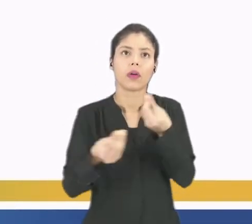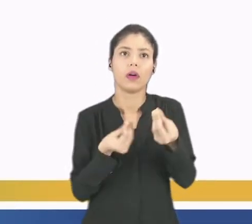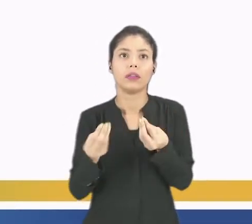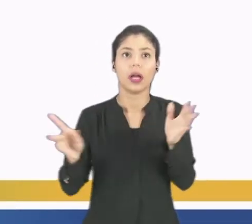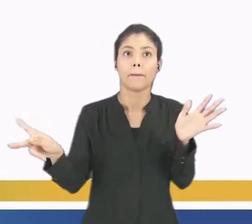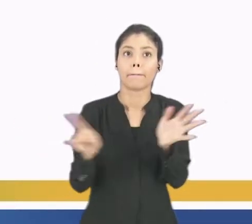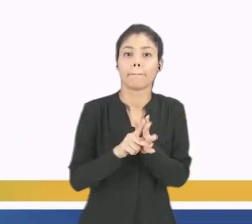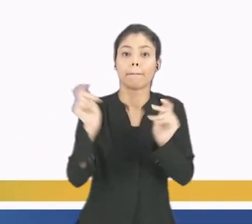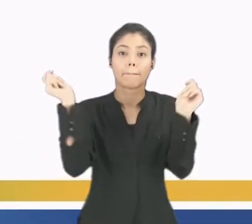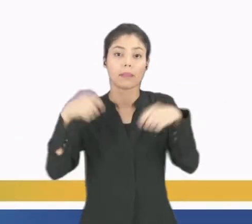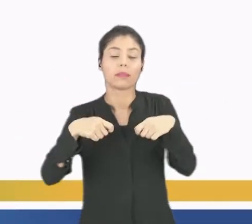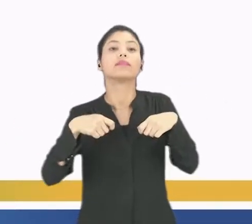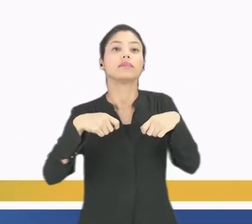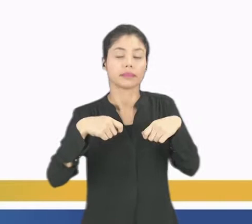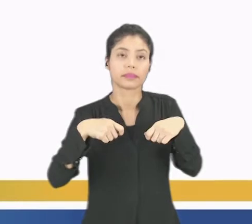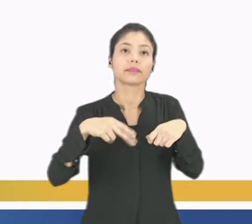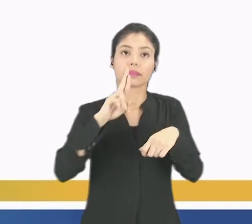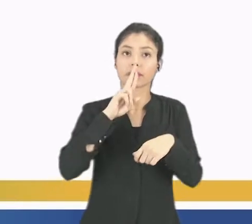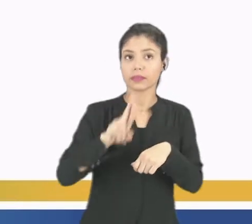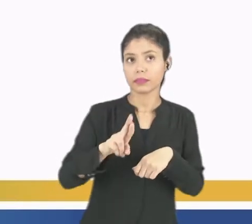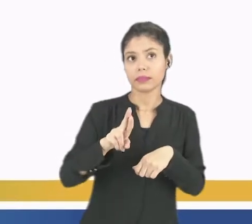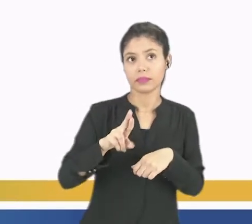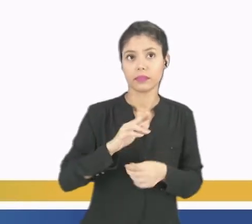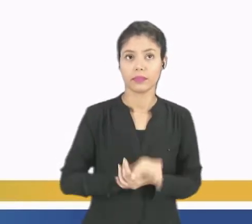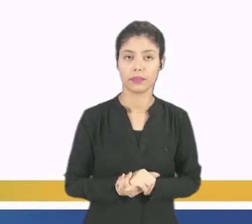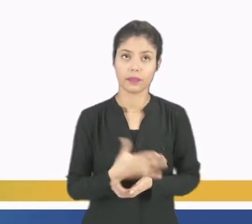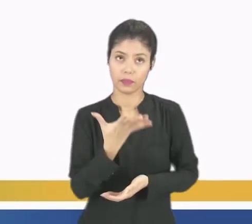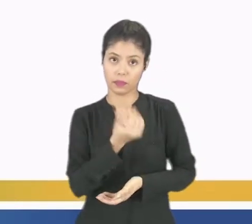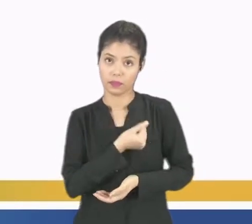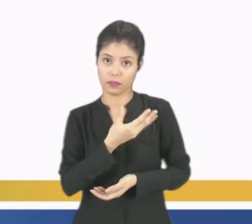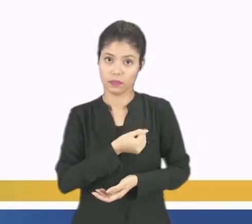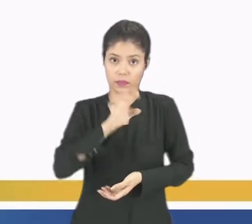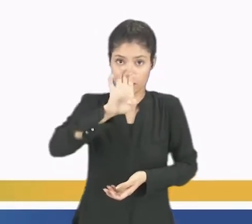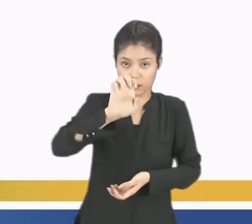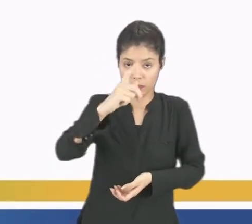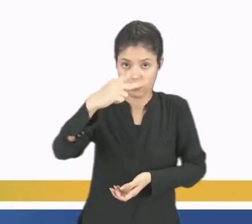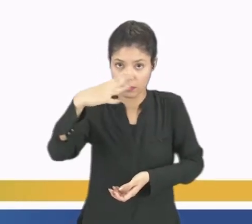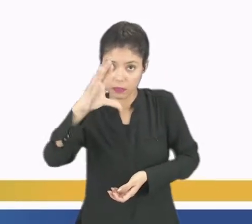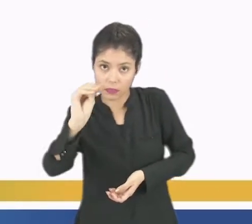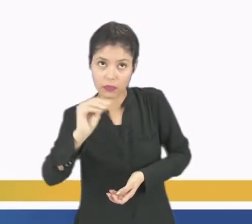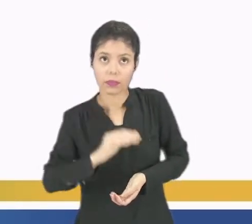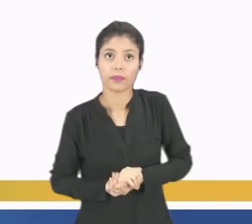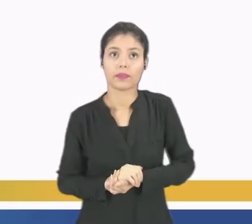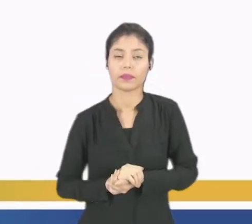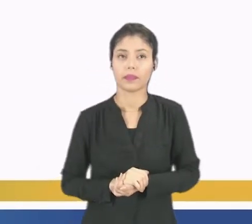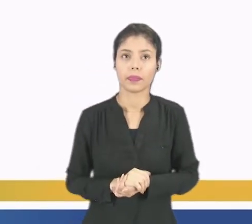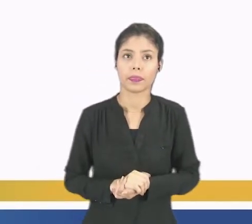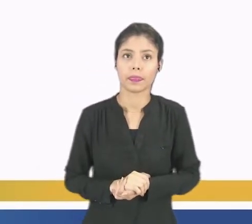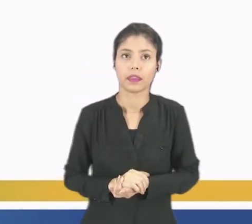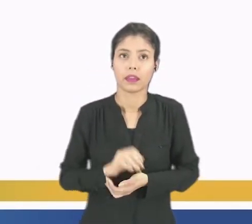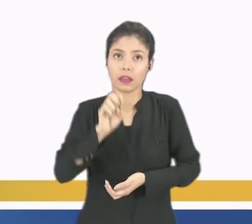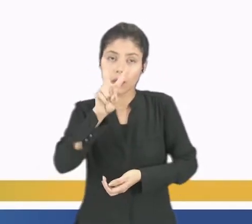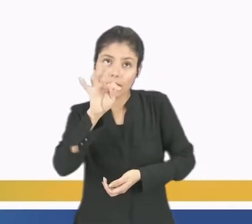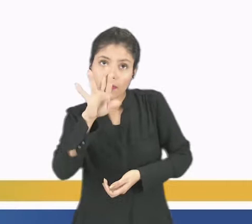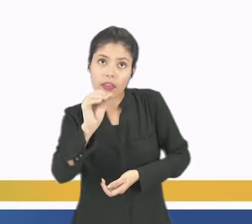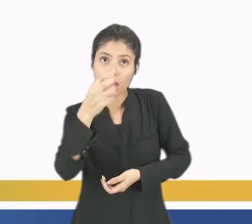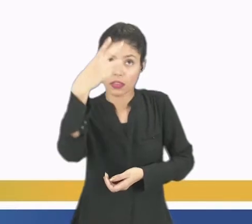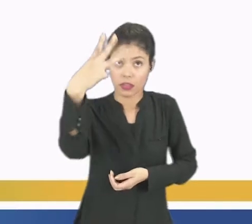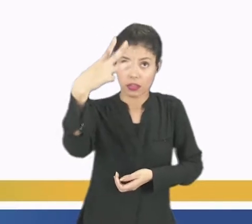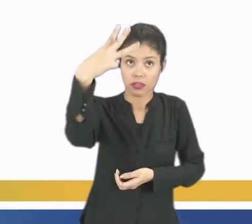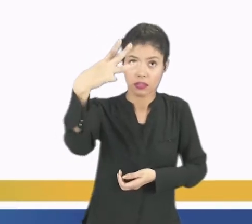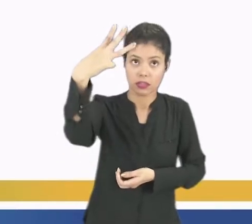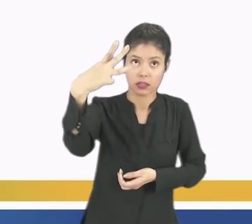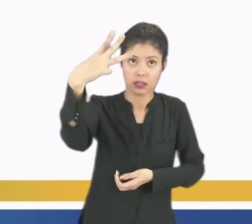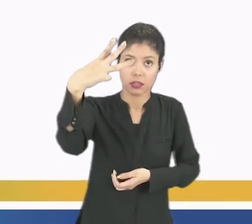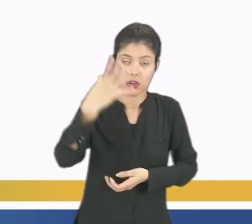a probabilidade que nós vamos calcular será o número de elementos do espaço do evento, que no caso é 3,